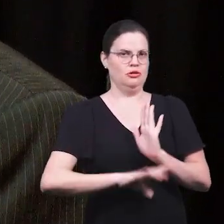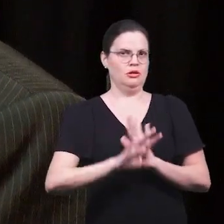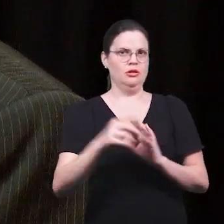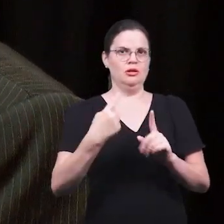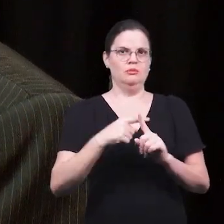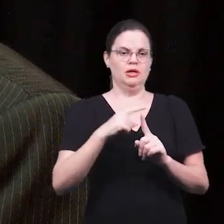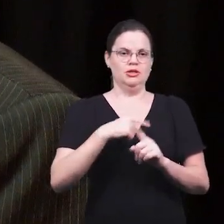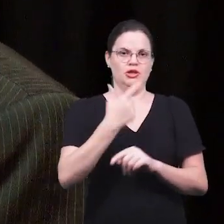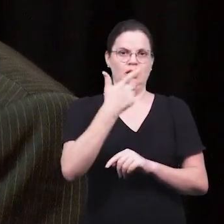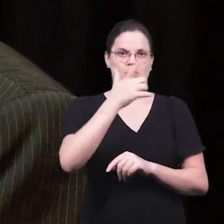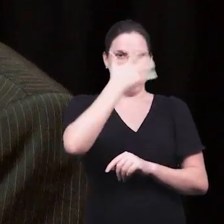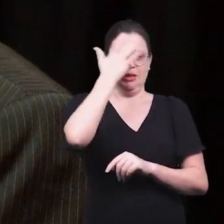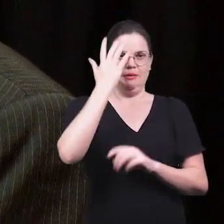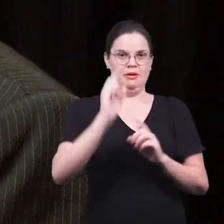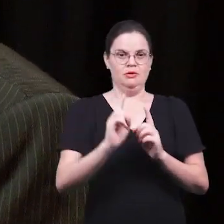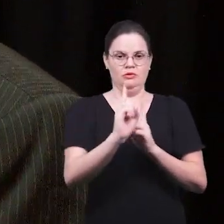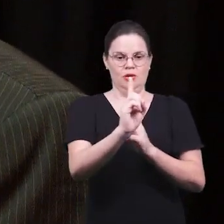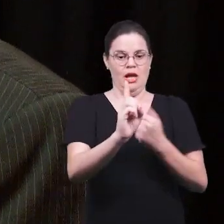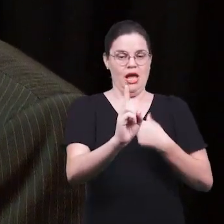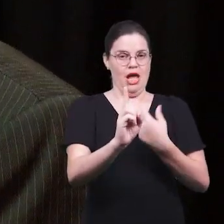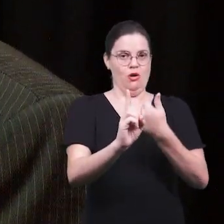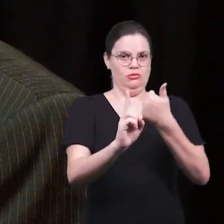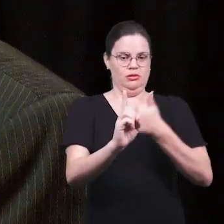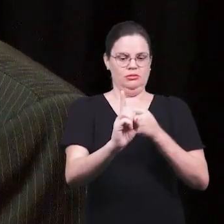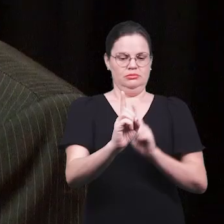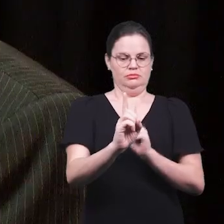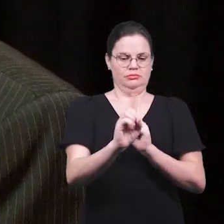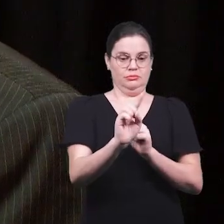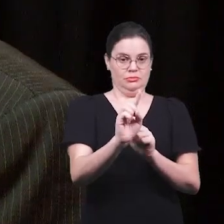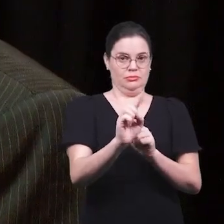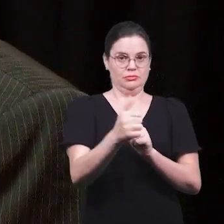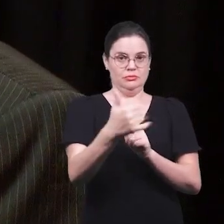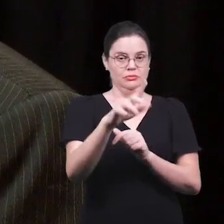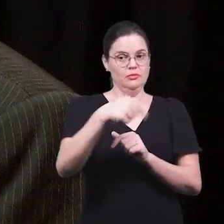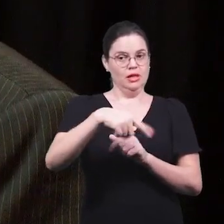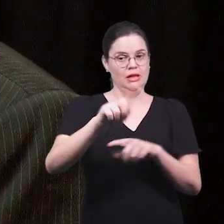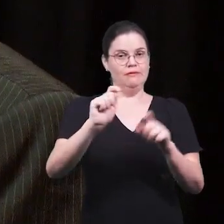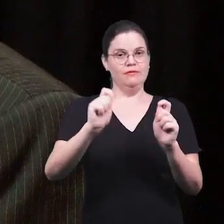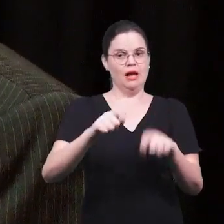havia uma pessoa que estava na minha frente e a gente não,